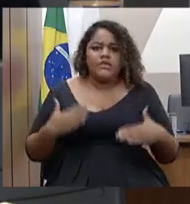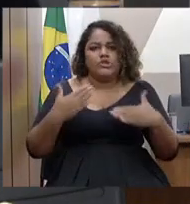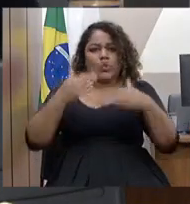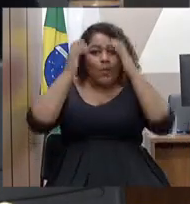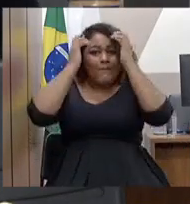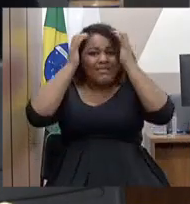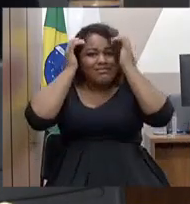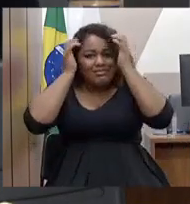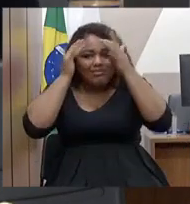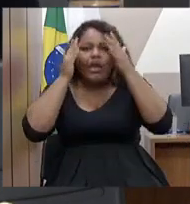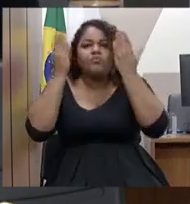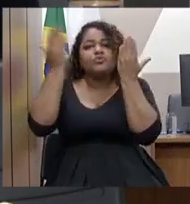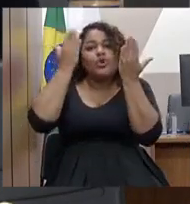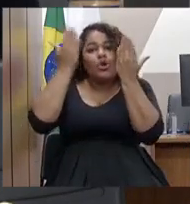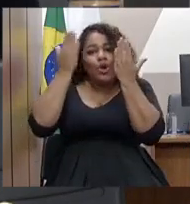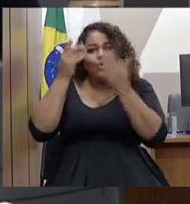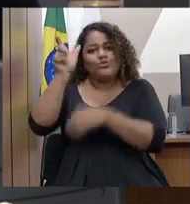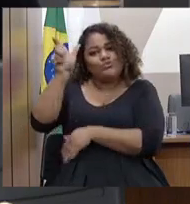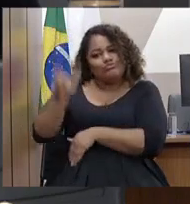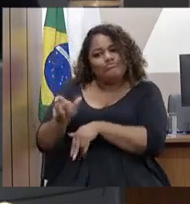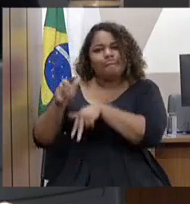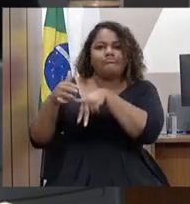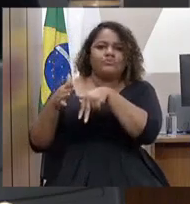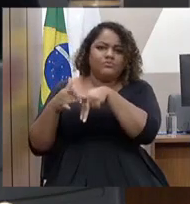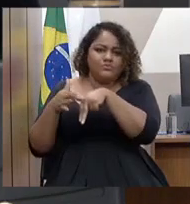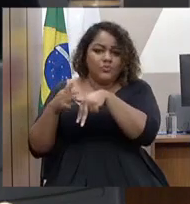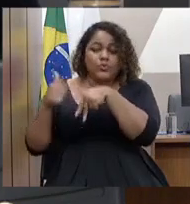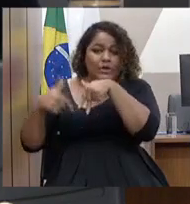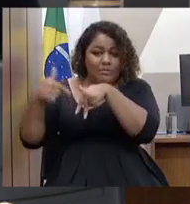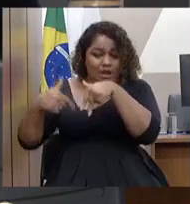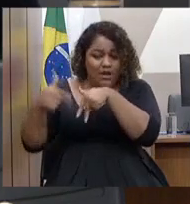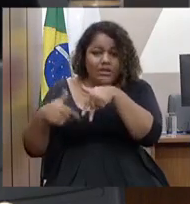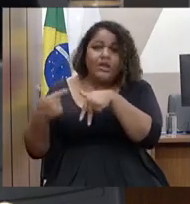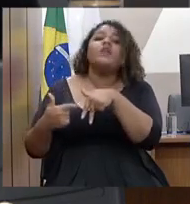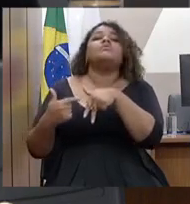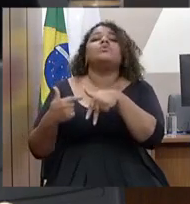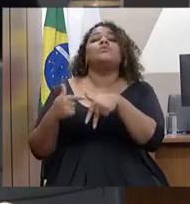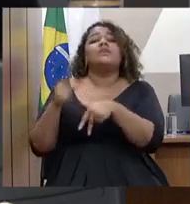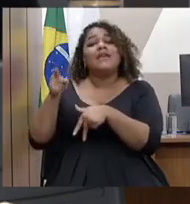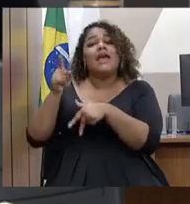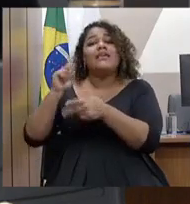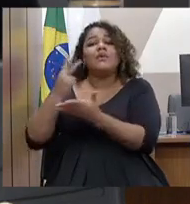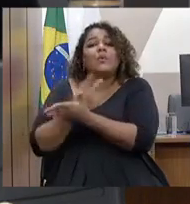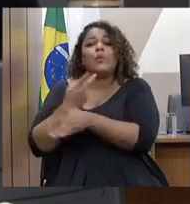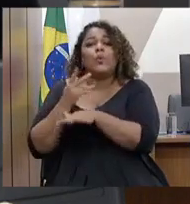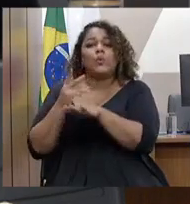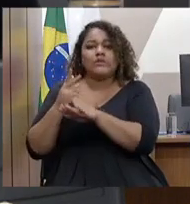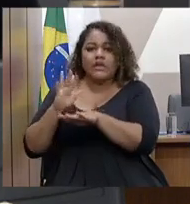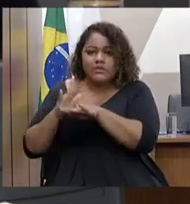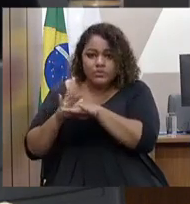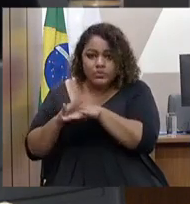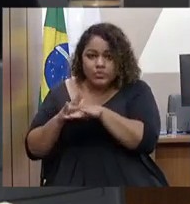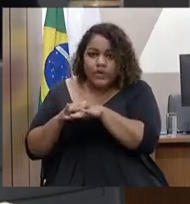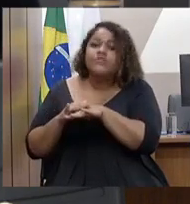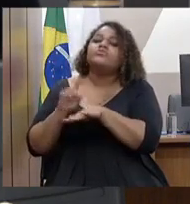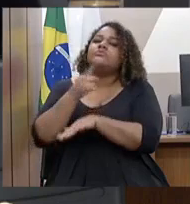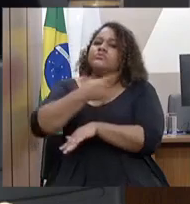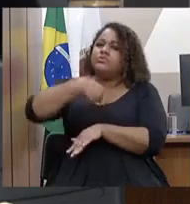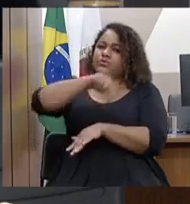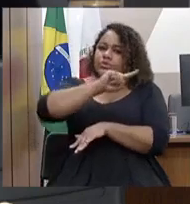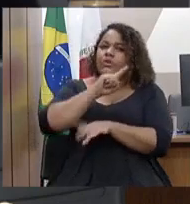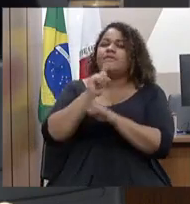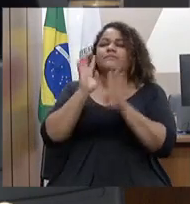de determinados tipos de trabalho são questões que vem à tona e precisam ser analisadas